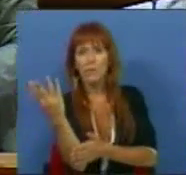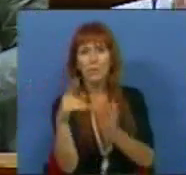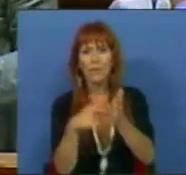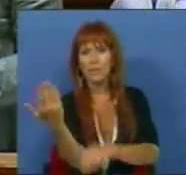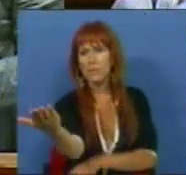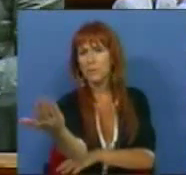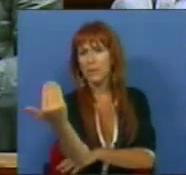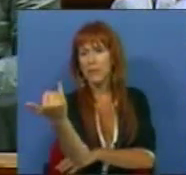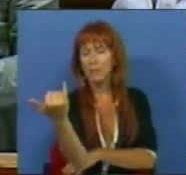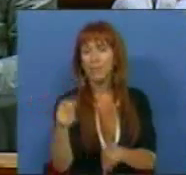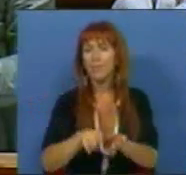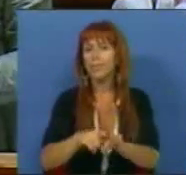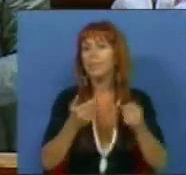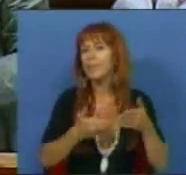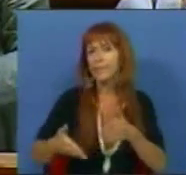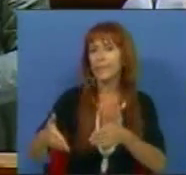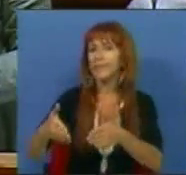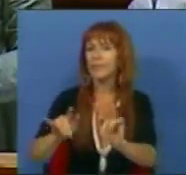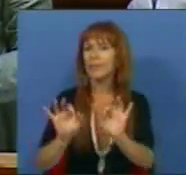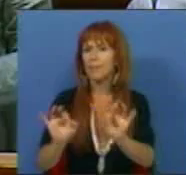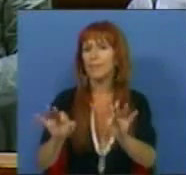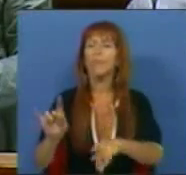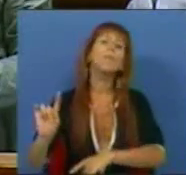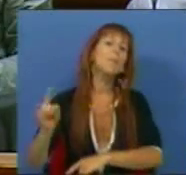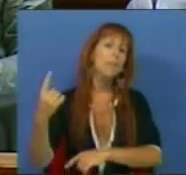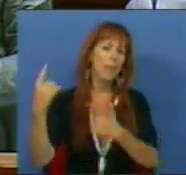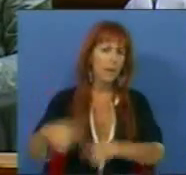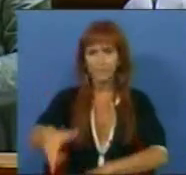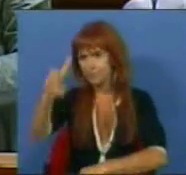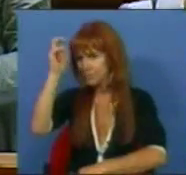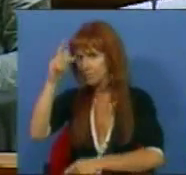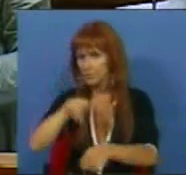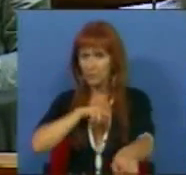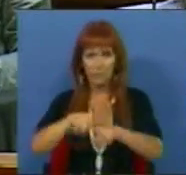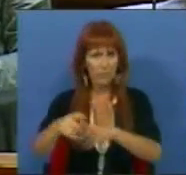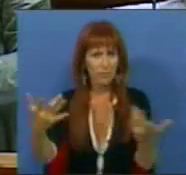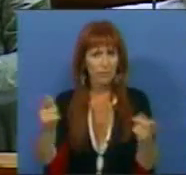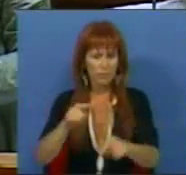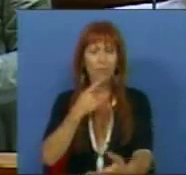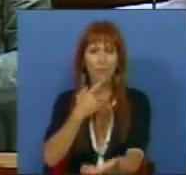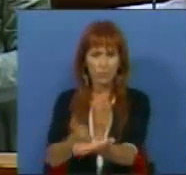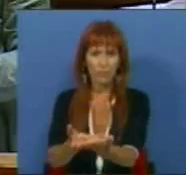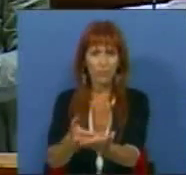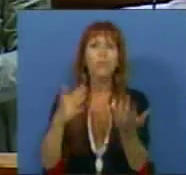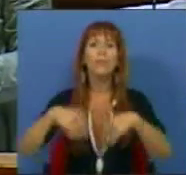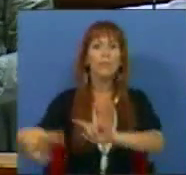fazer. Seria o rumo certo se houvesse coragem política para tanto.